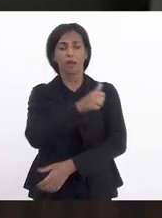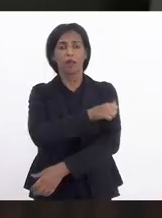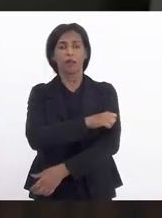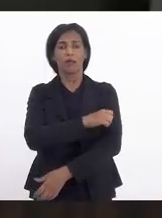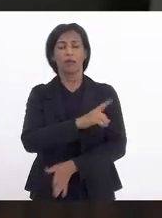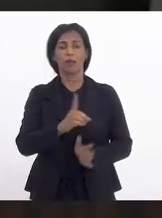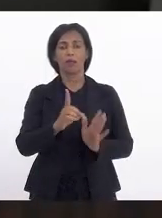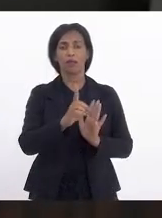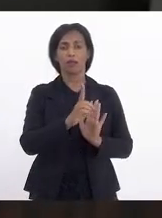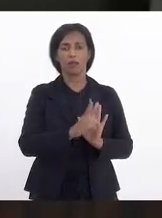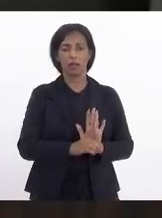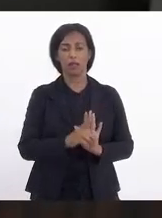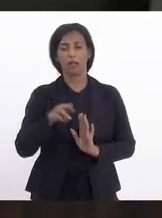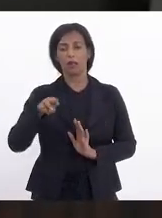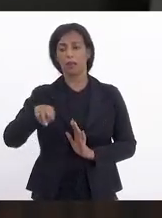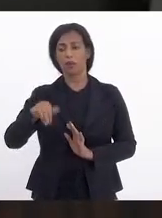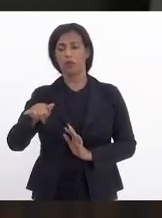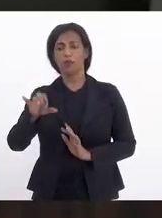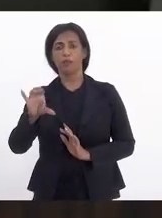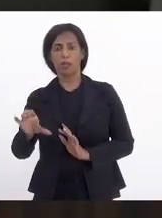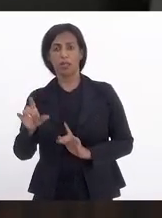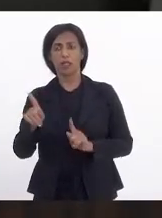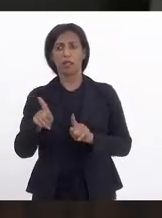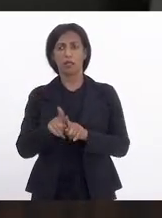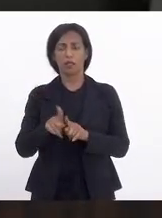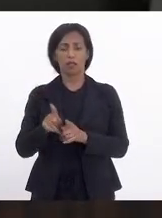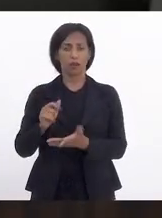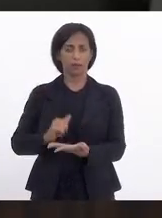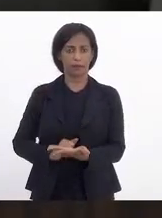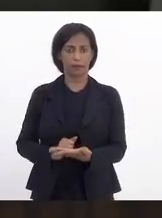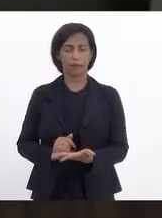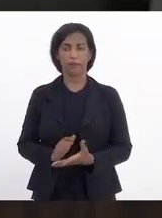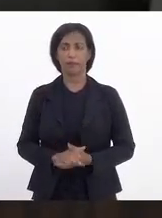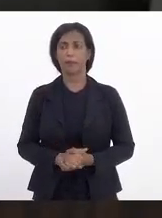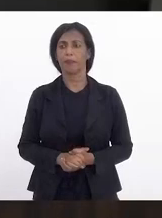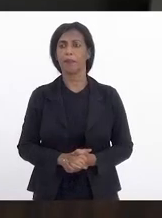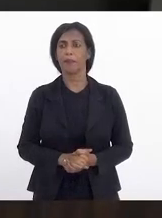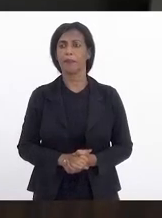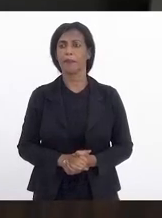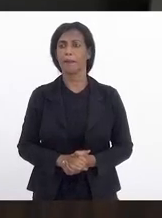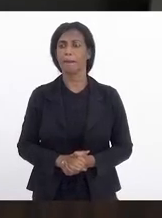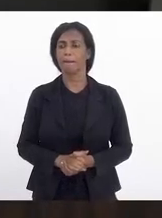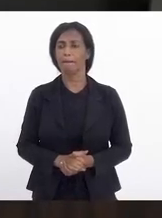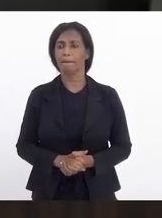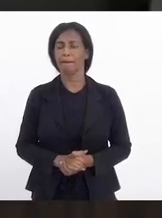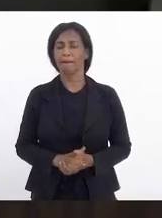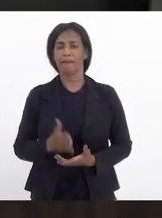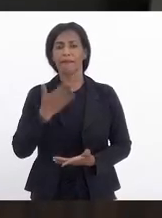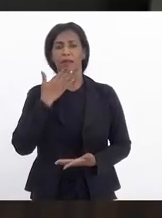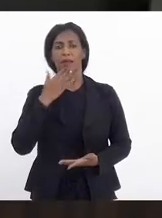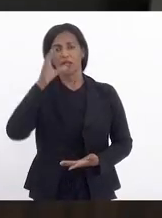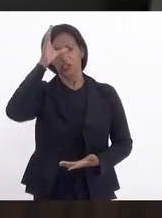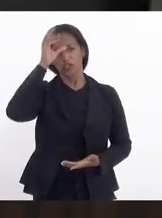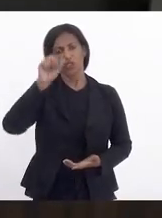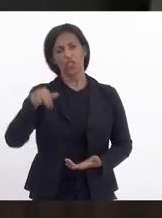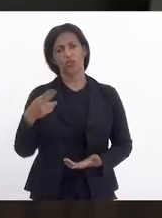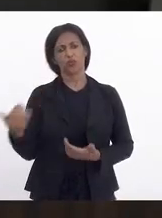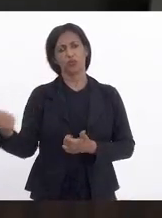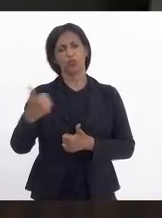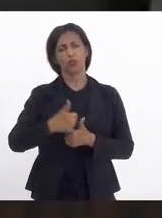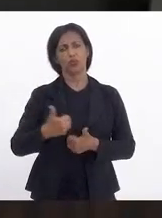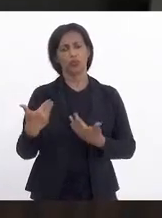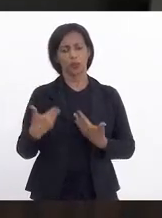declarar eu acho que o deputado Carlos minc também queria a declarar e é isso peço a tia Ju aqui por